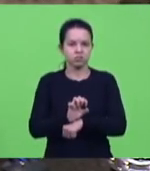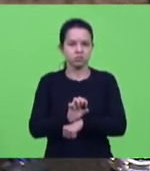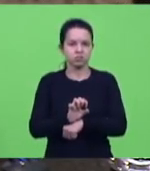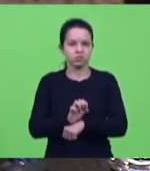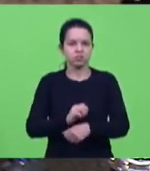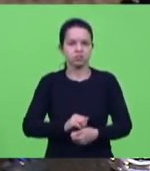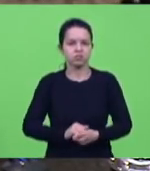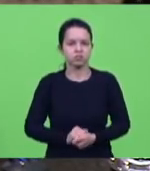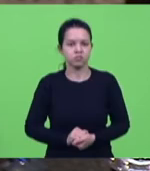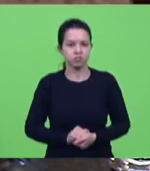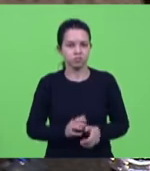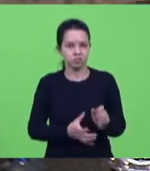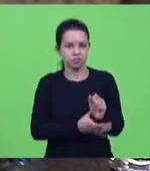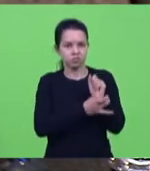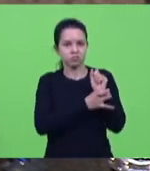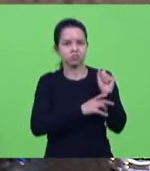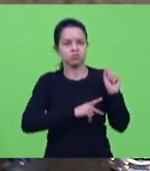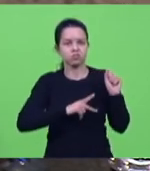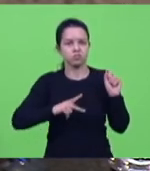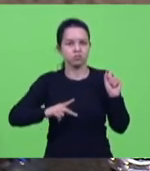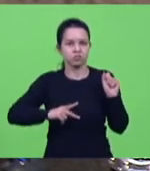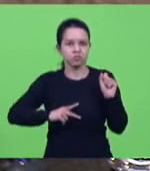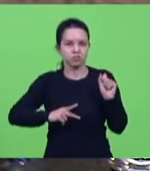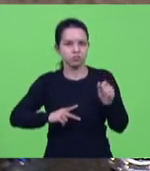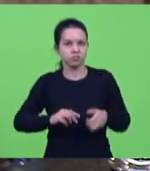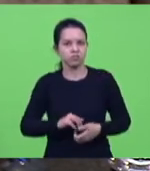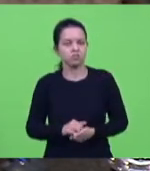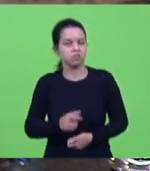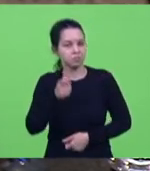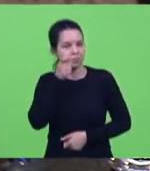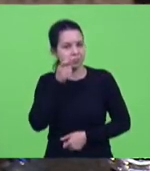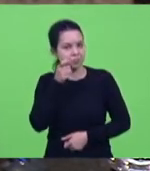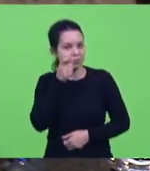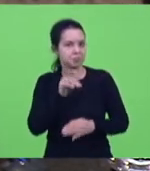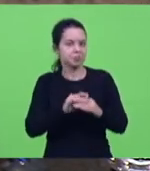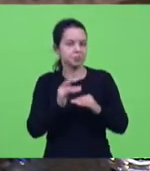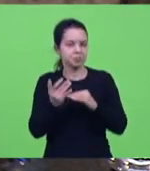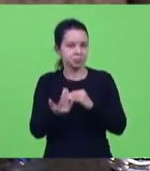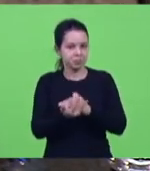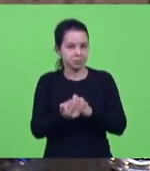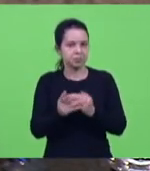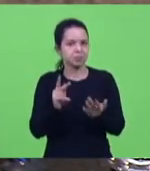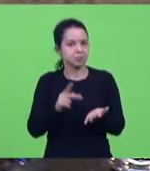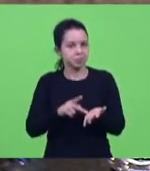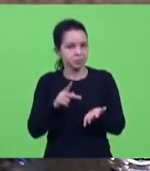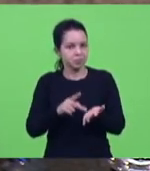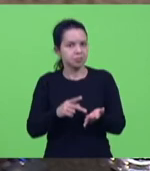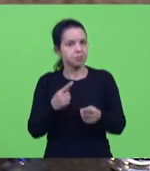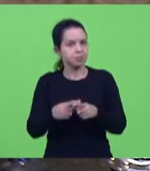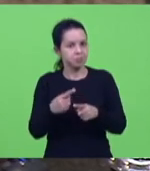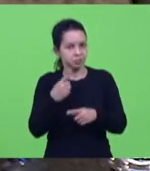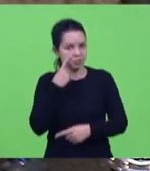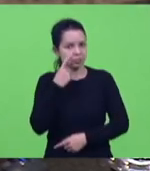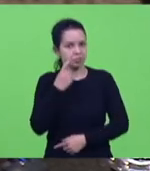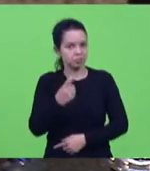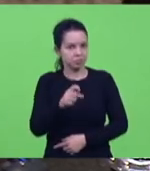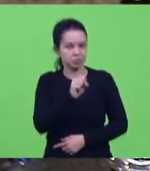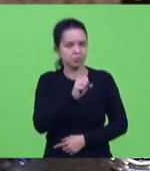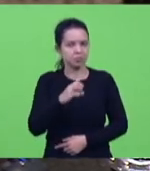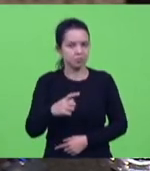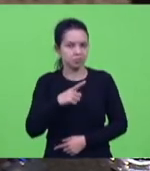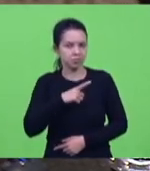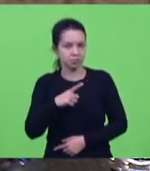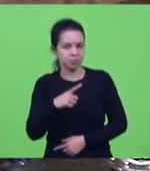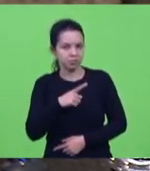da segurança pública, eu acompanho as redes sociais dele, lógico, porque eu tenho interesse em Santa Catarina. E poucas